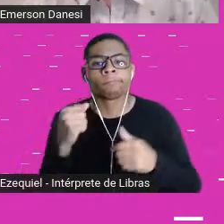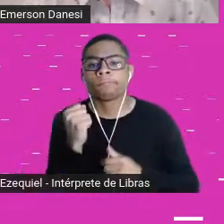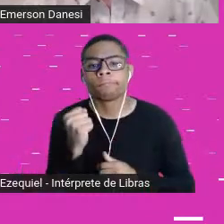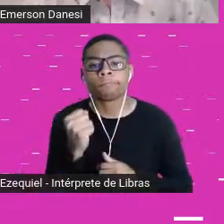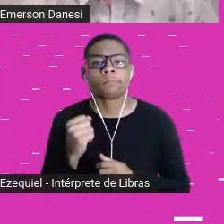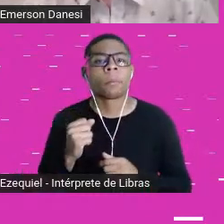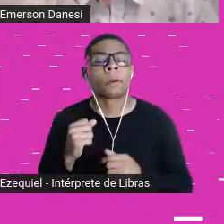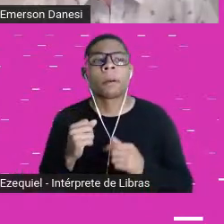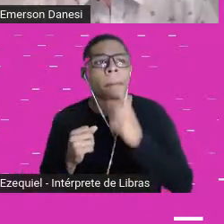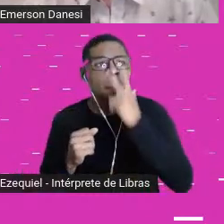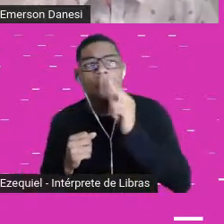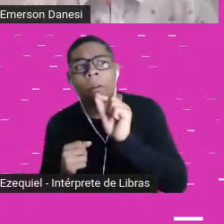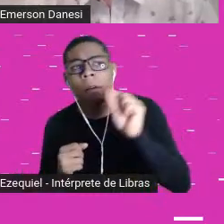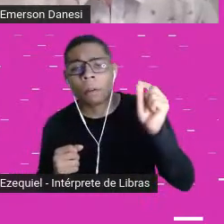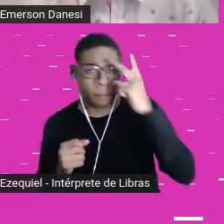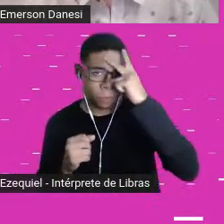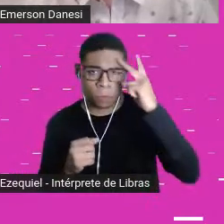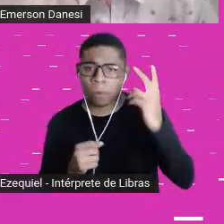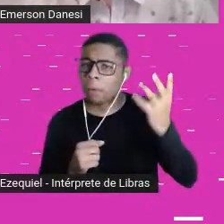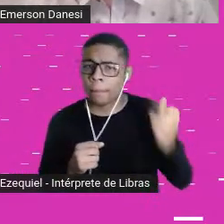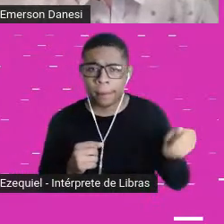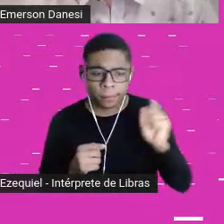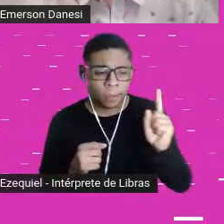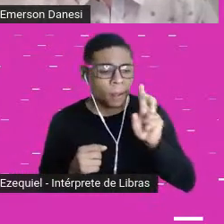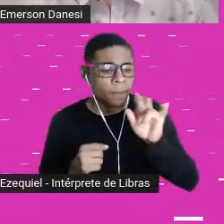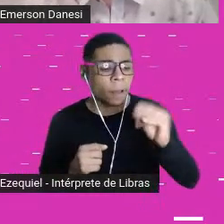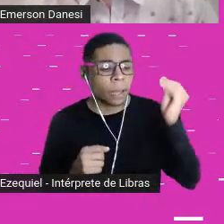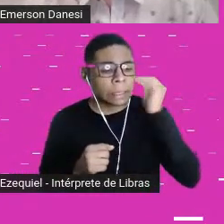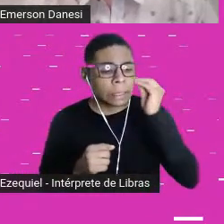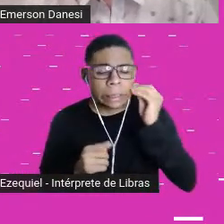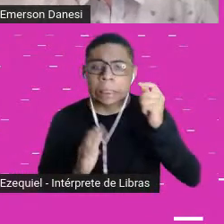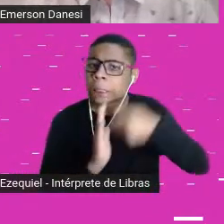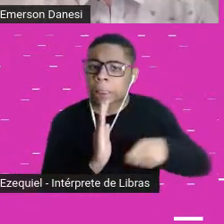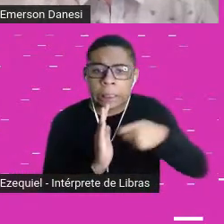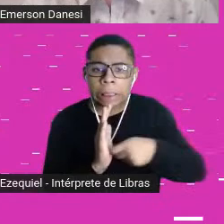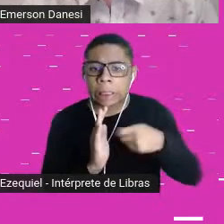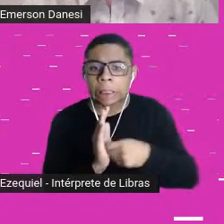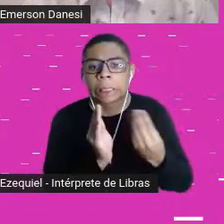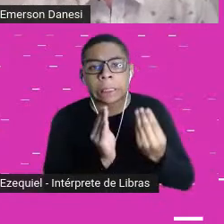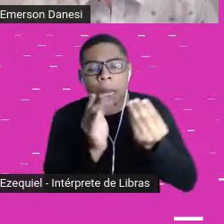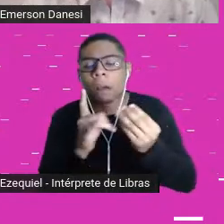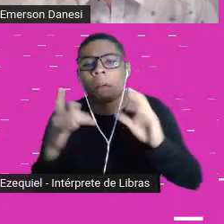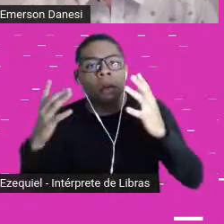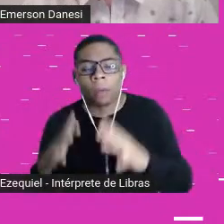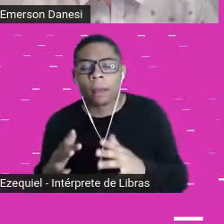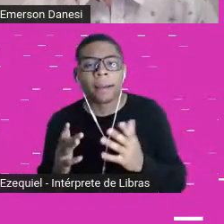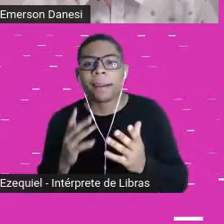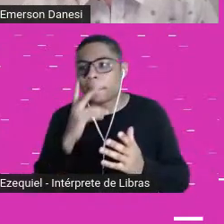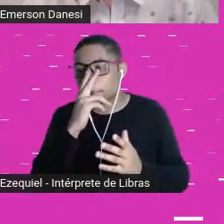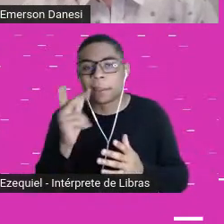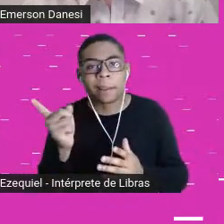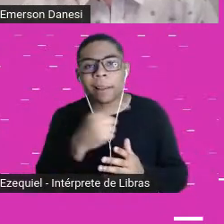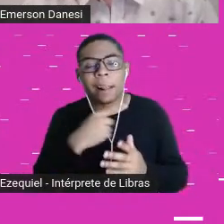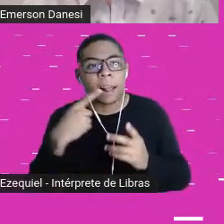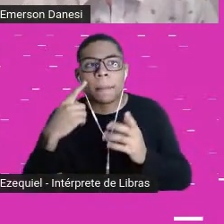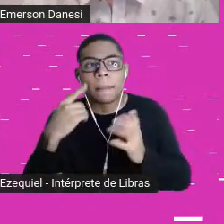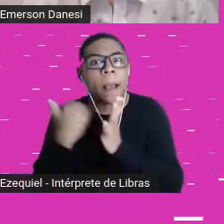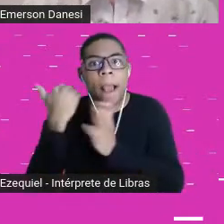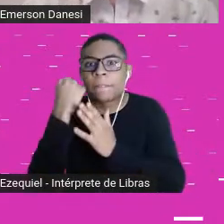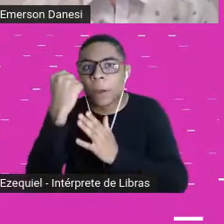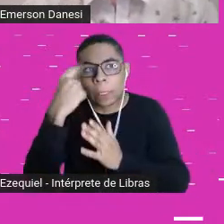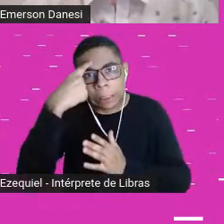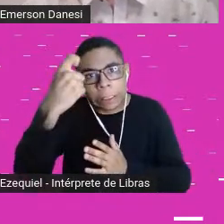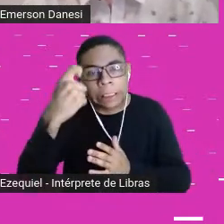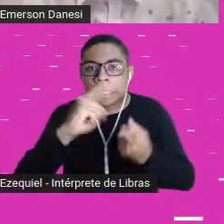que ninguém aceita, basicamente, que vão tentar, de alguma maneira, tirar ela do jogo, e aí ela vem mais violenta ainda. Acho que